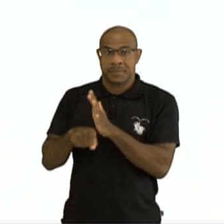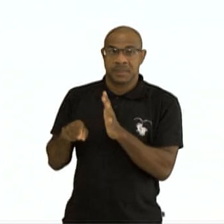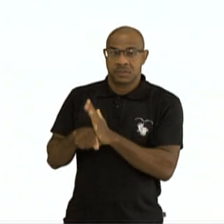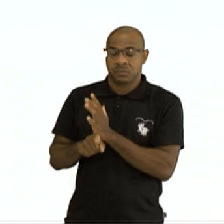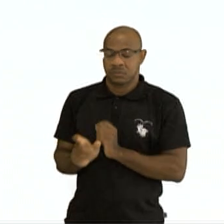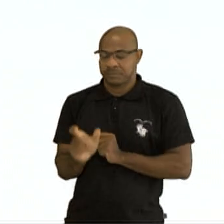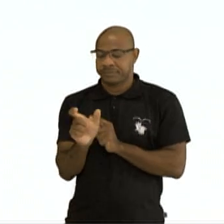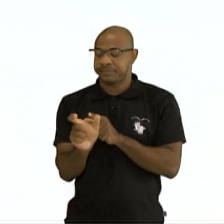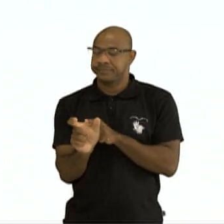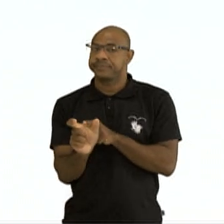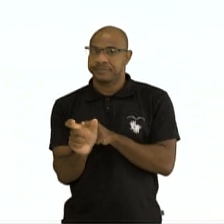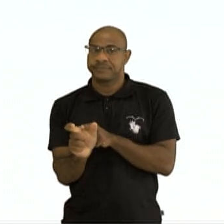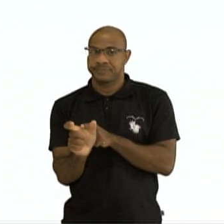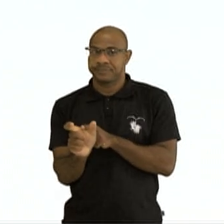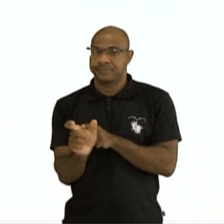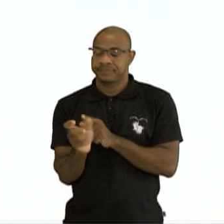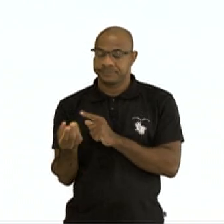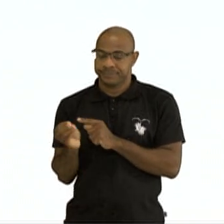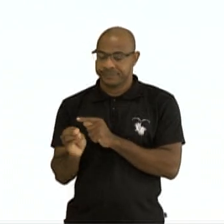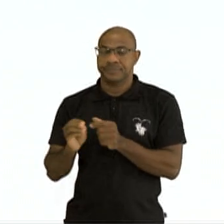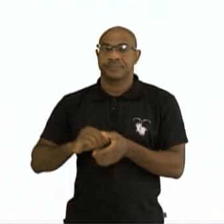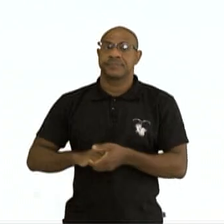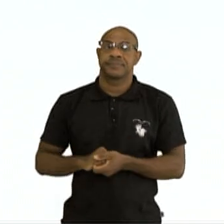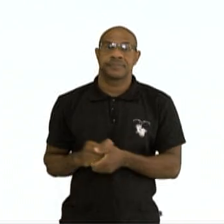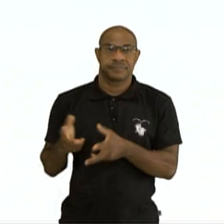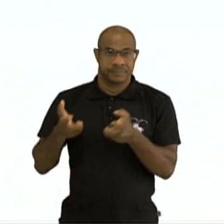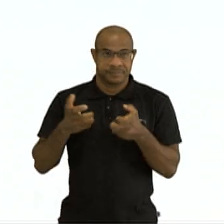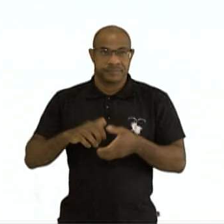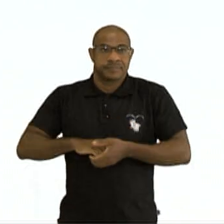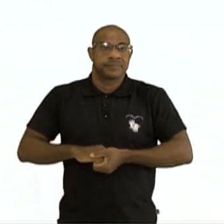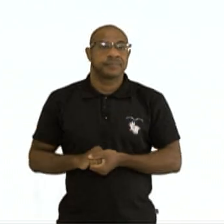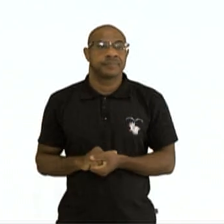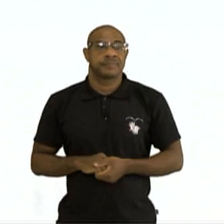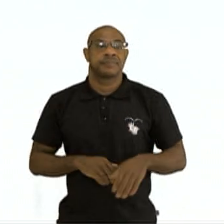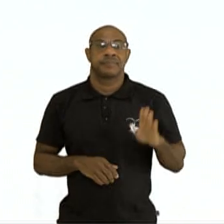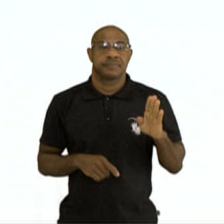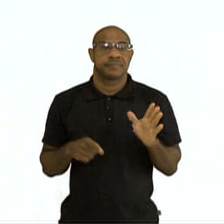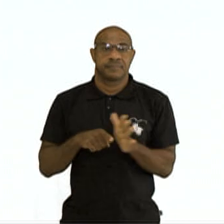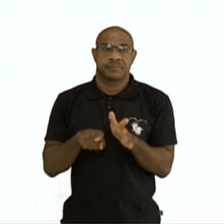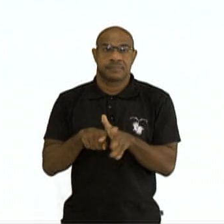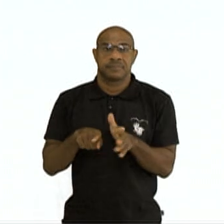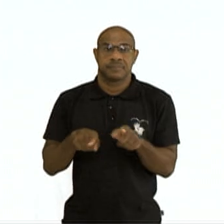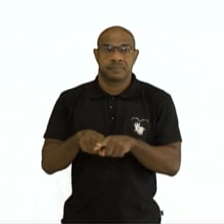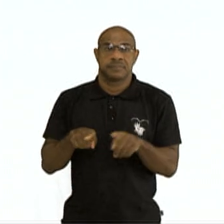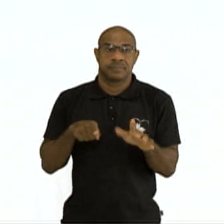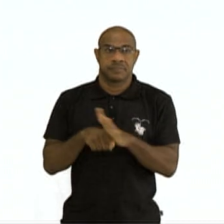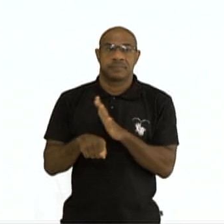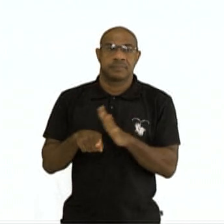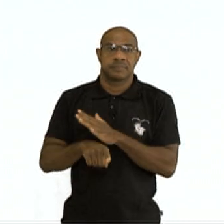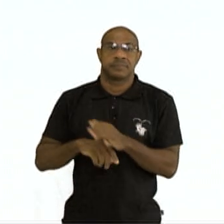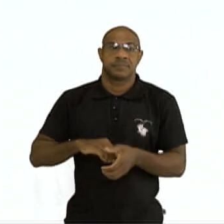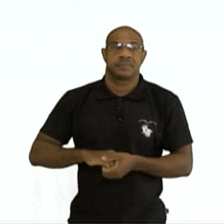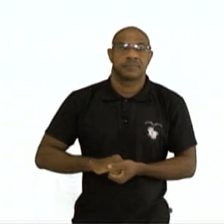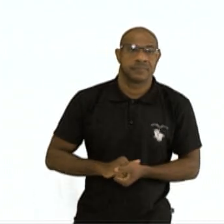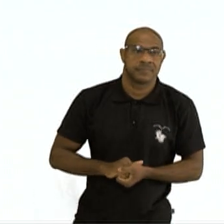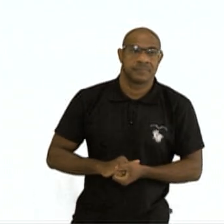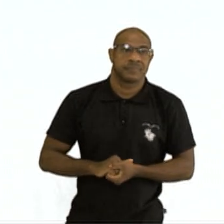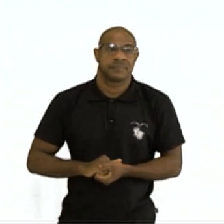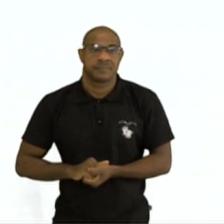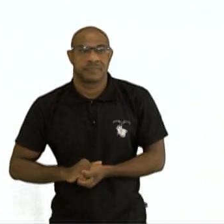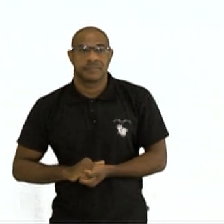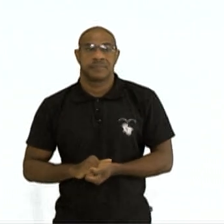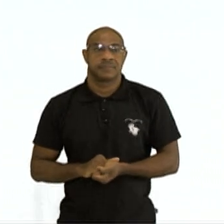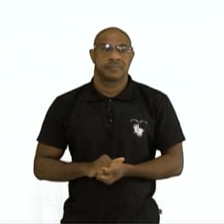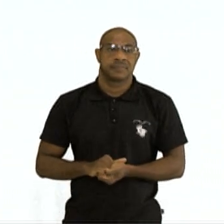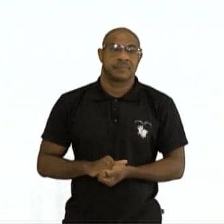sujeito, ok? Quero ver quem atentou a isso aí. Letra B, também é pergunta. Aliás, todas são, né? Meu Deus, agora que eu me toquei disso. Letra